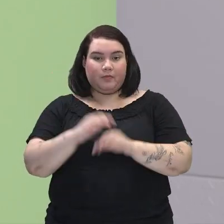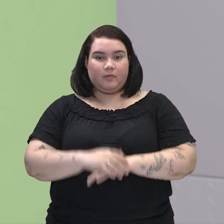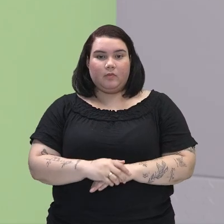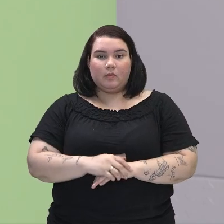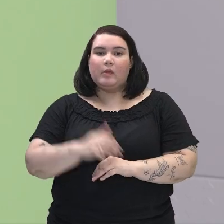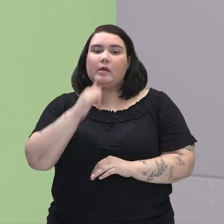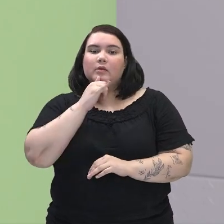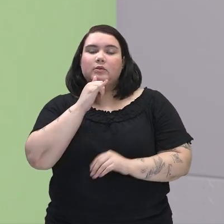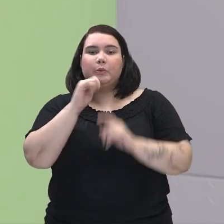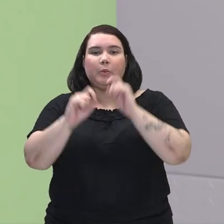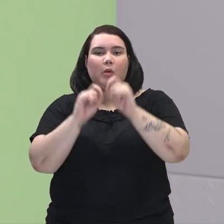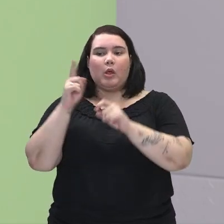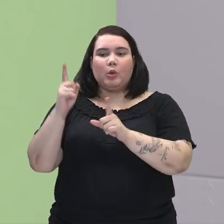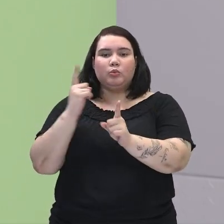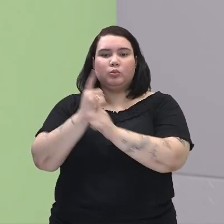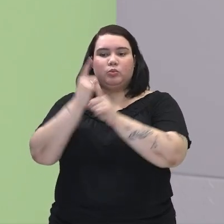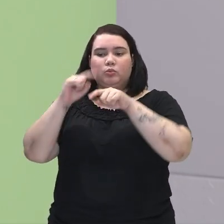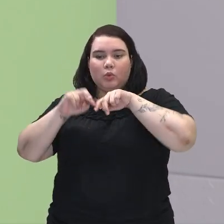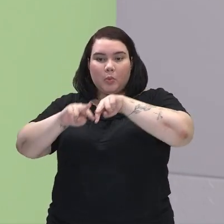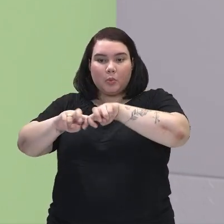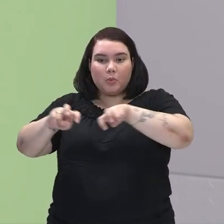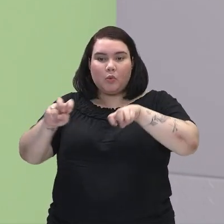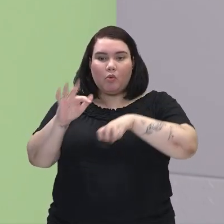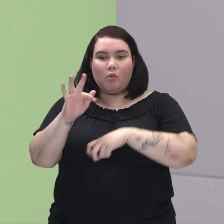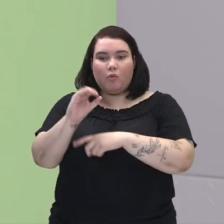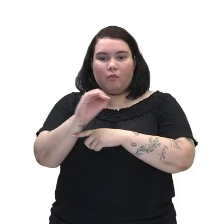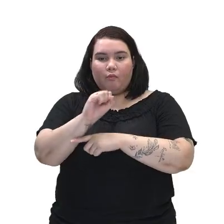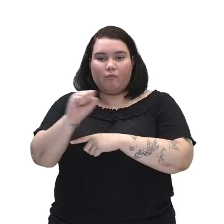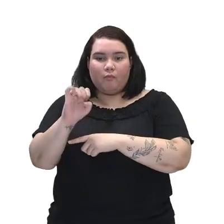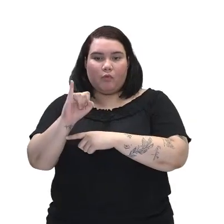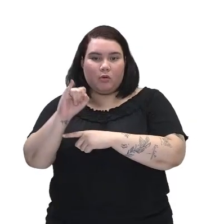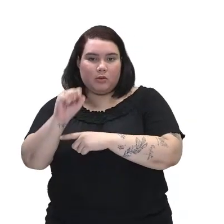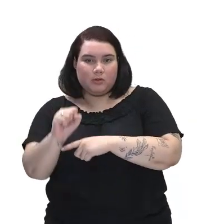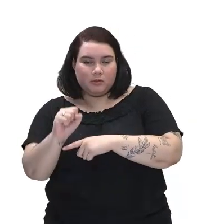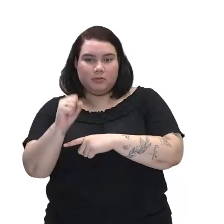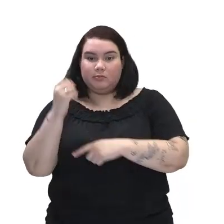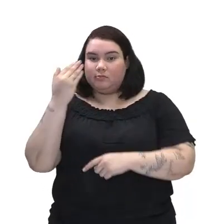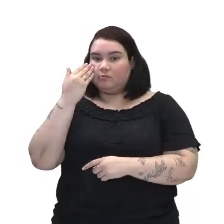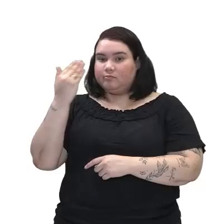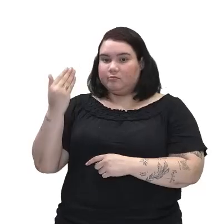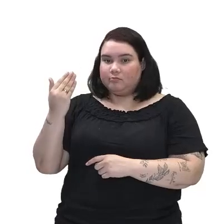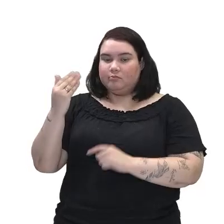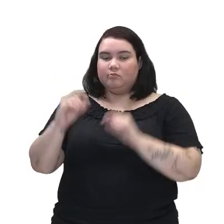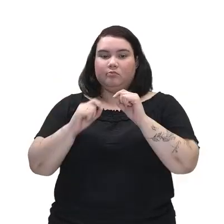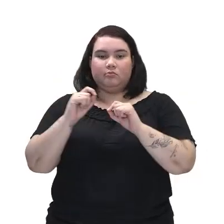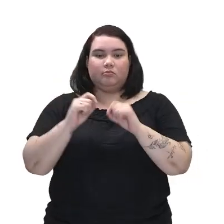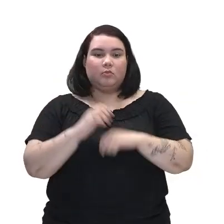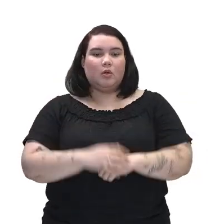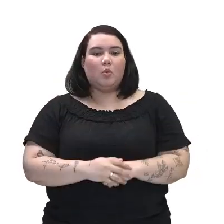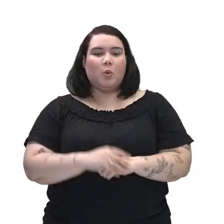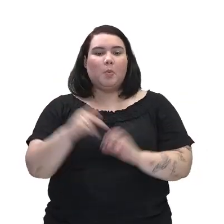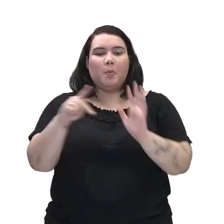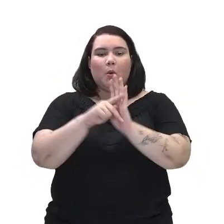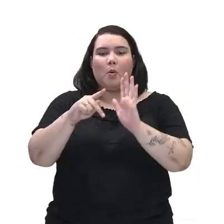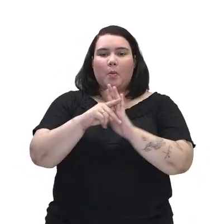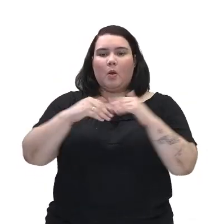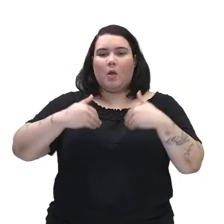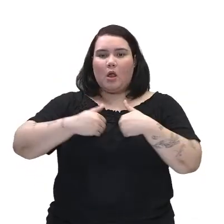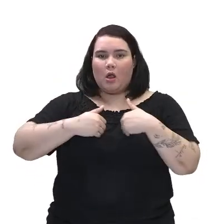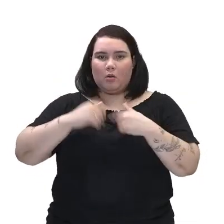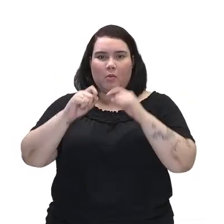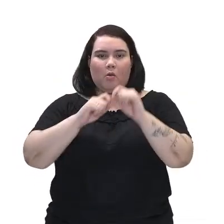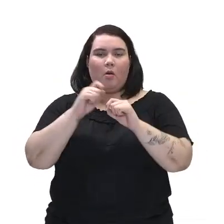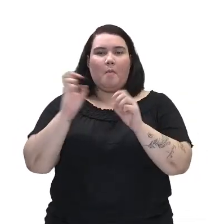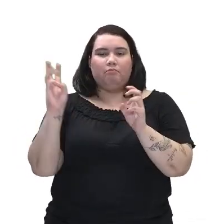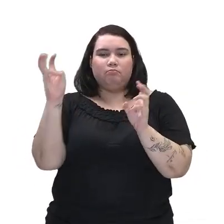foram fósseis que ele encontrou nas suas viagens. Então teve um fóssil de Milodonte, que era uma espécie de uma